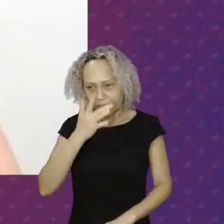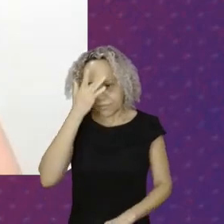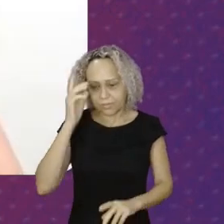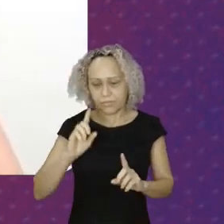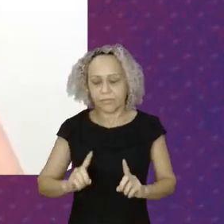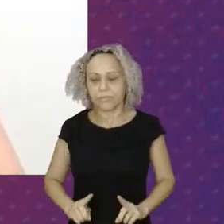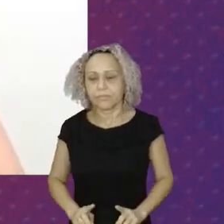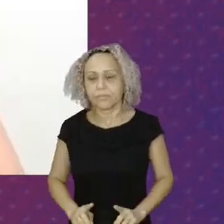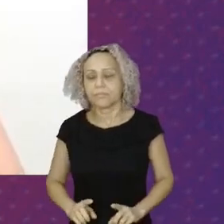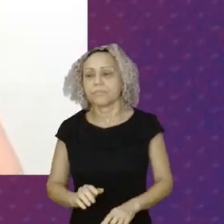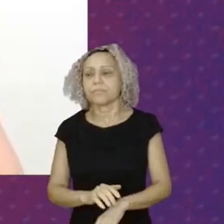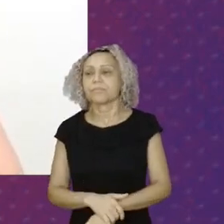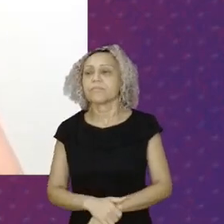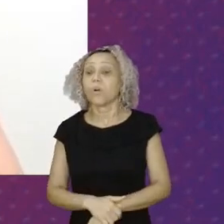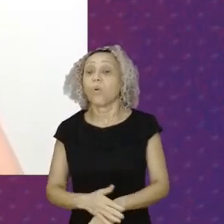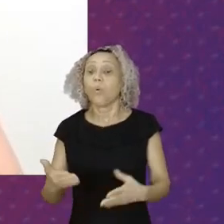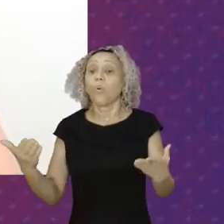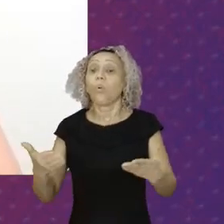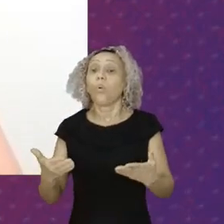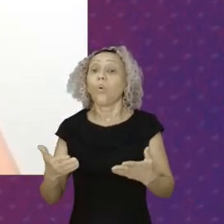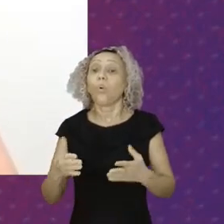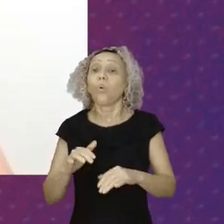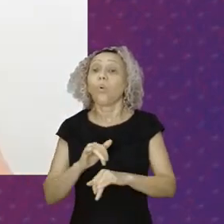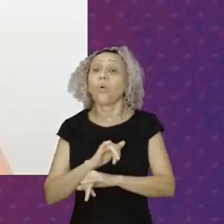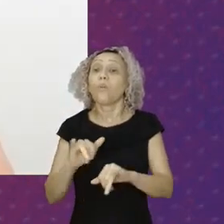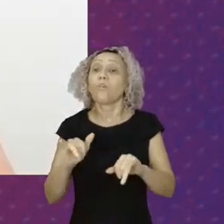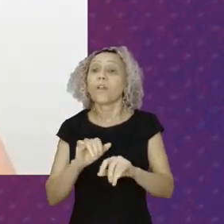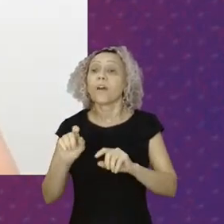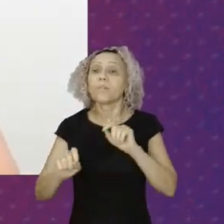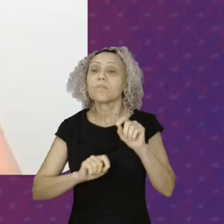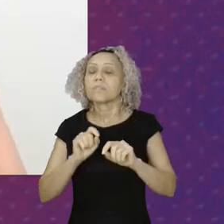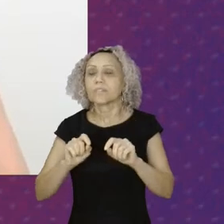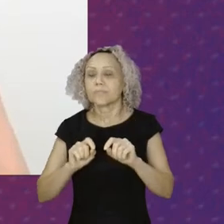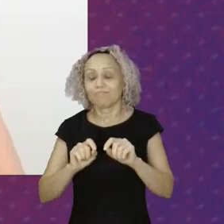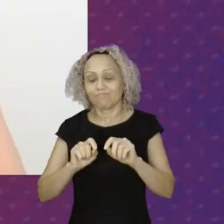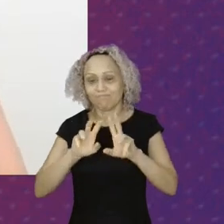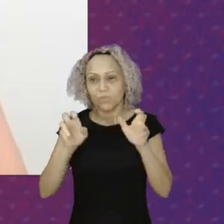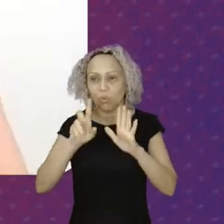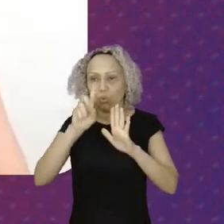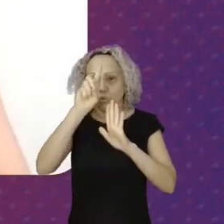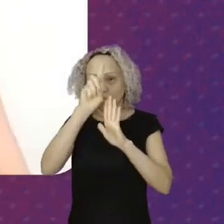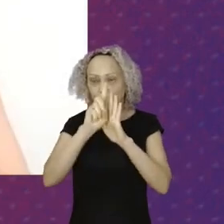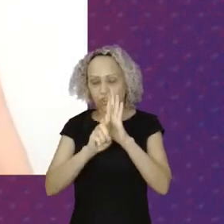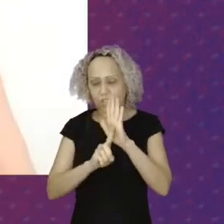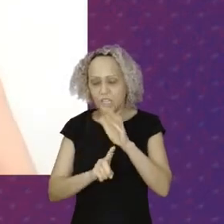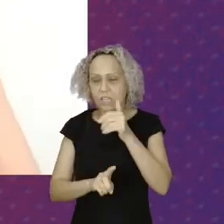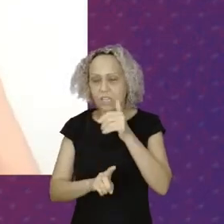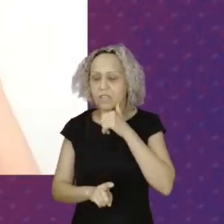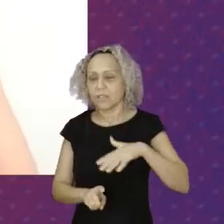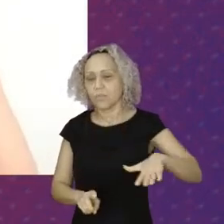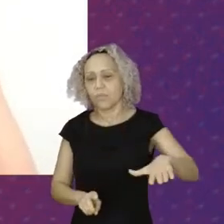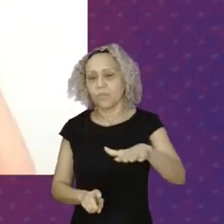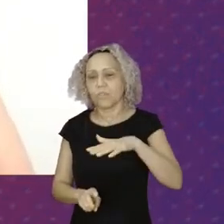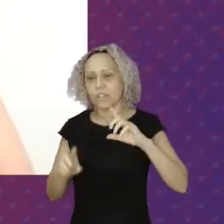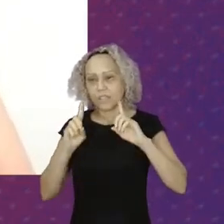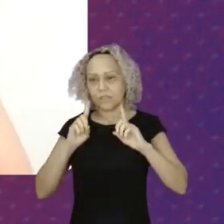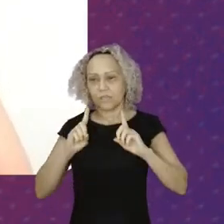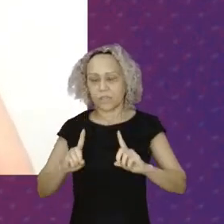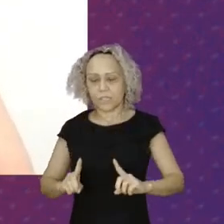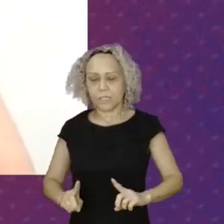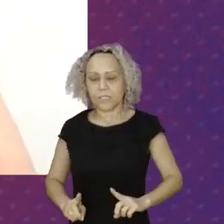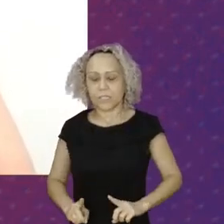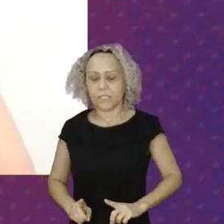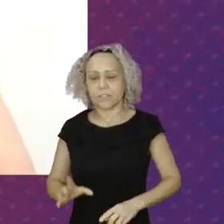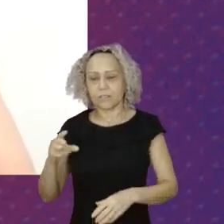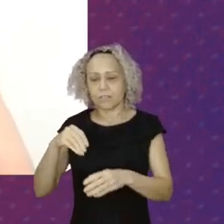especificamente sobre o direito das mulheres com deficiência à participação